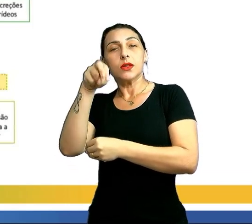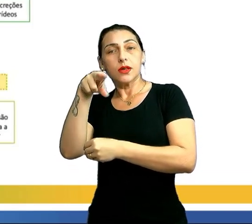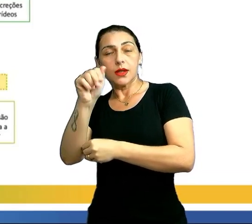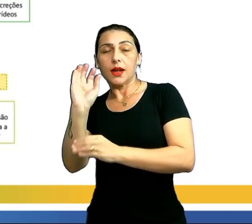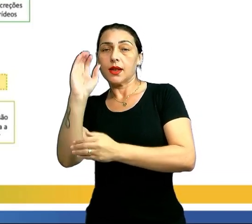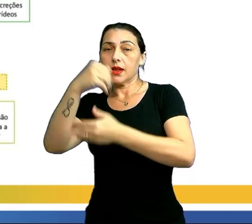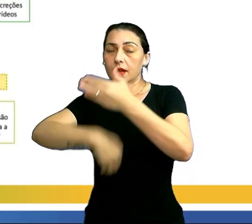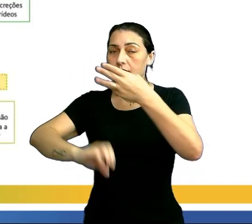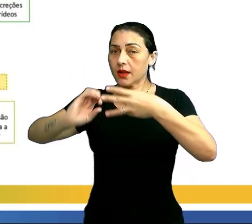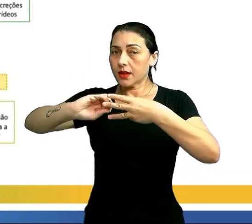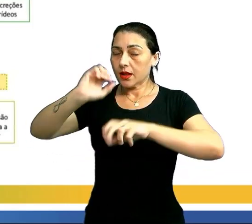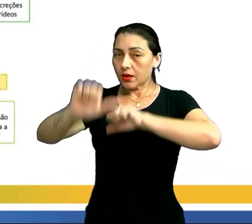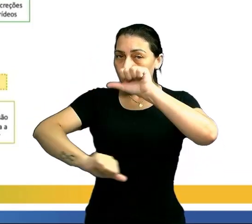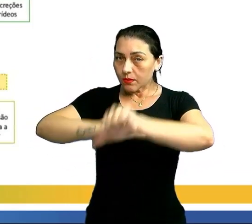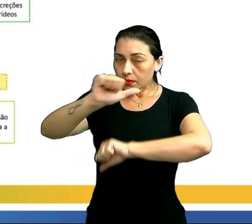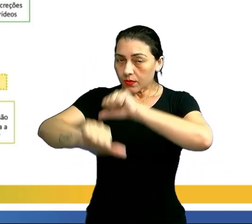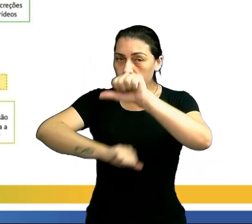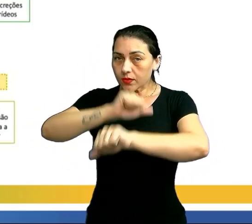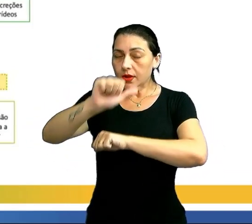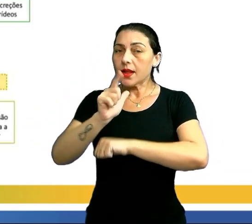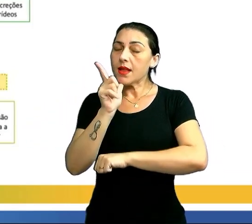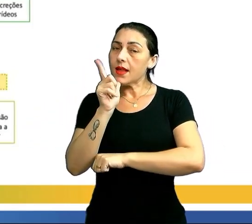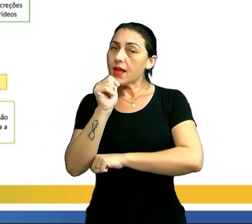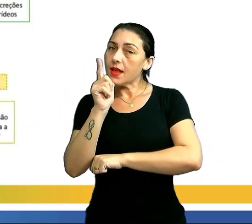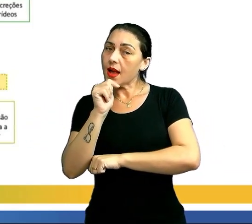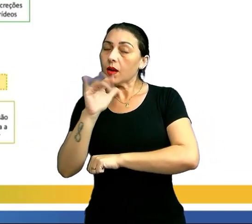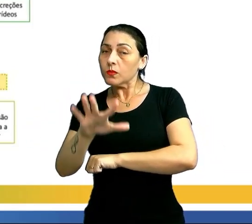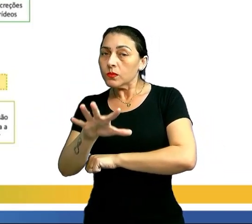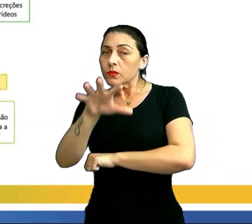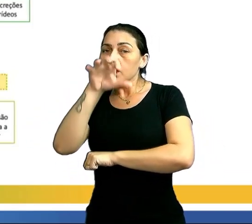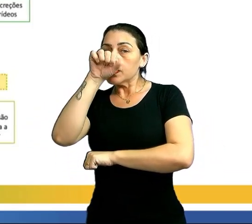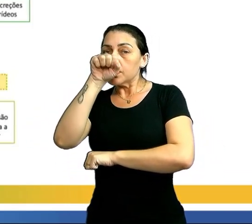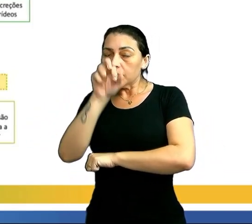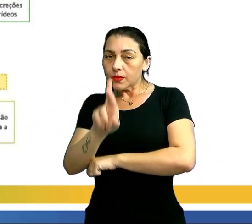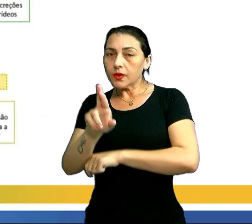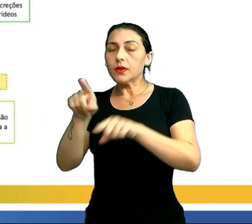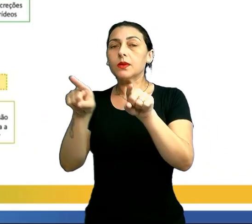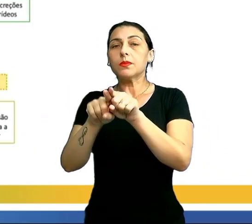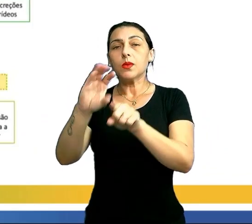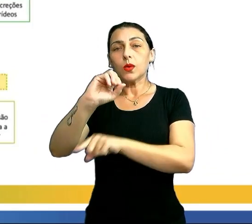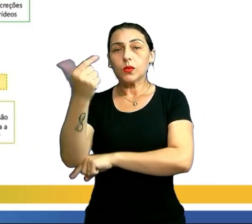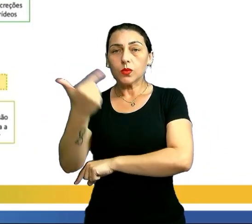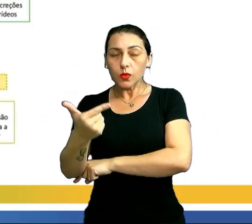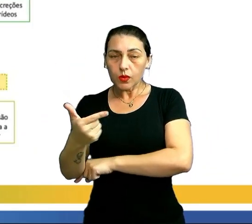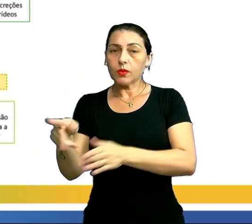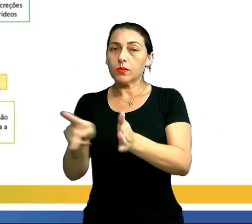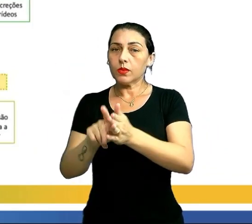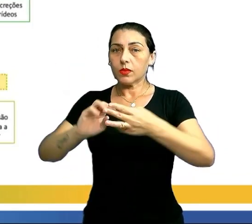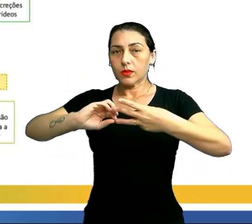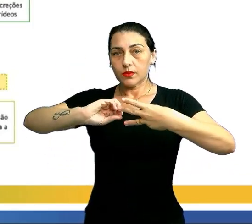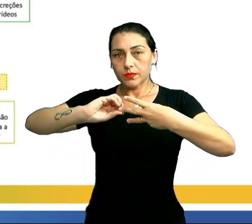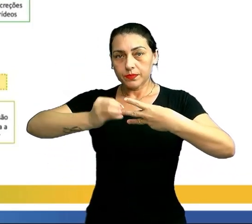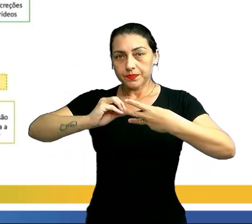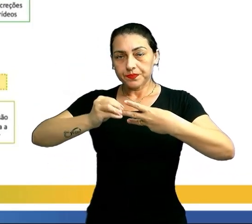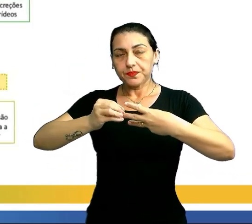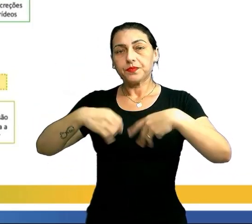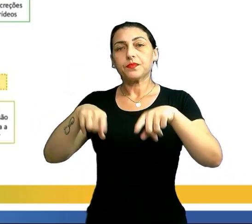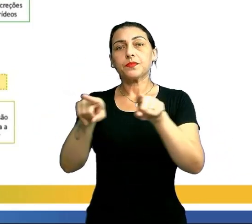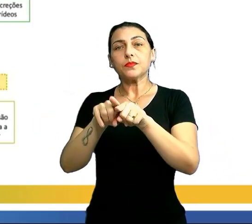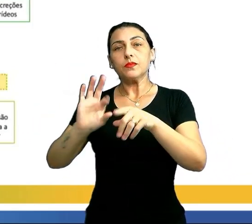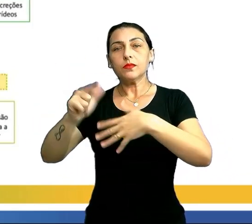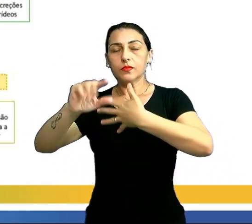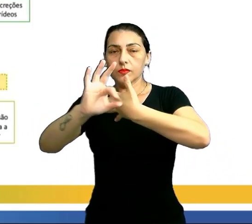célula, transformando essa água oxigenada em água e oxigênio, que fica à disposição da célula.